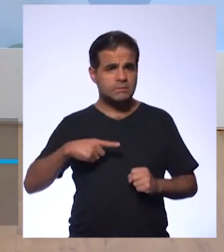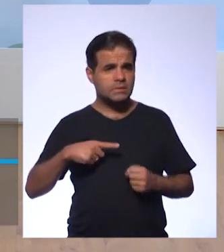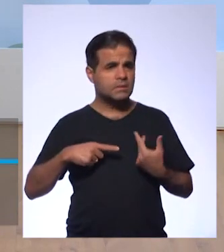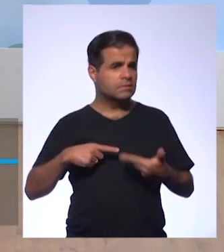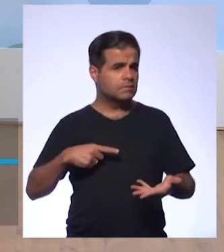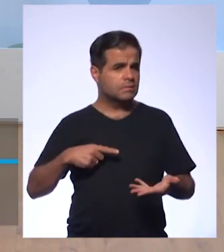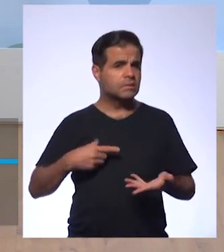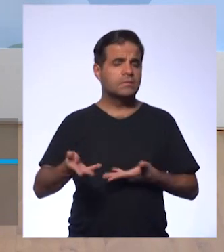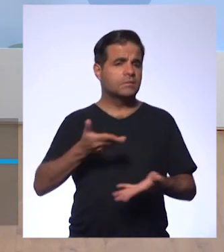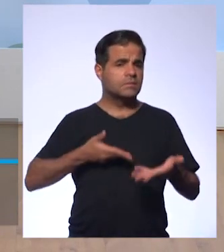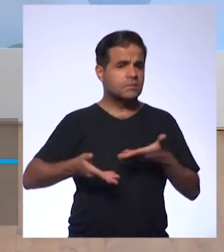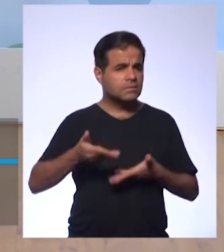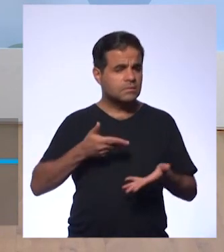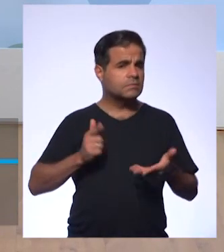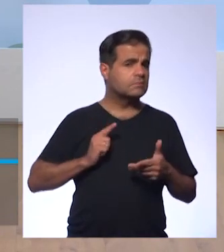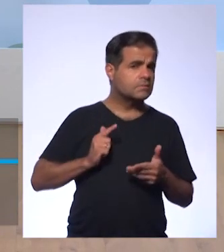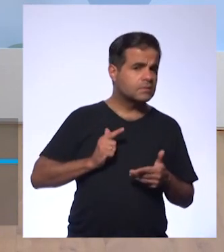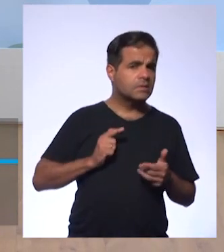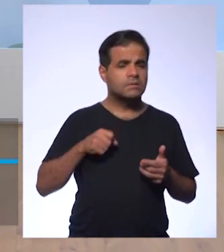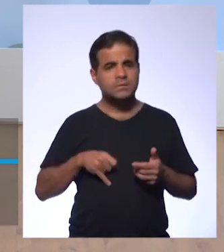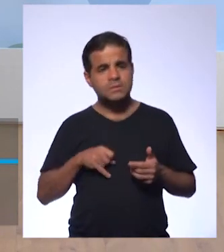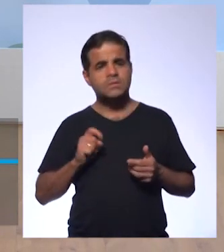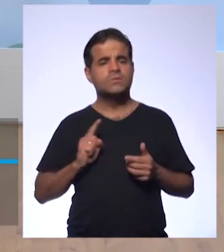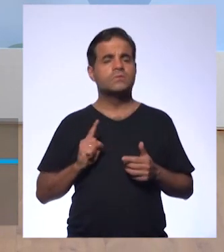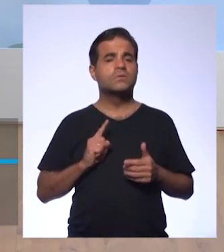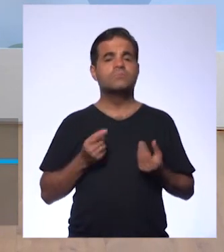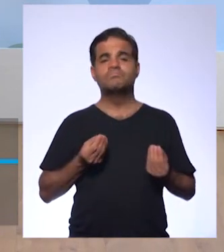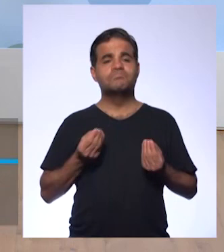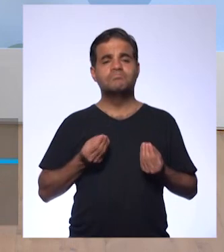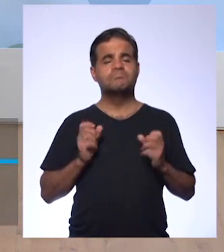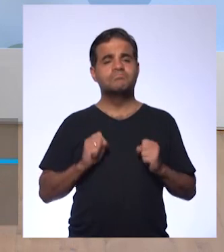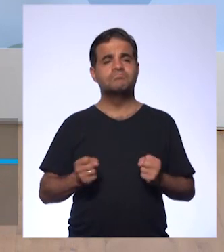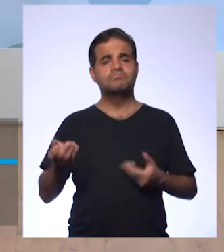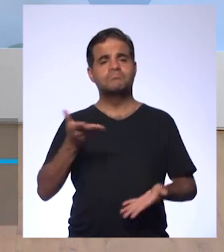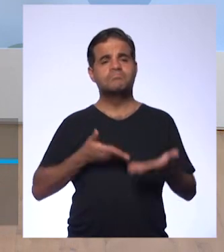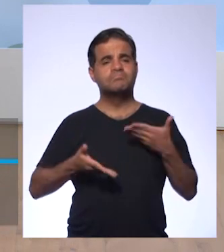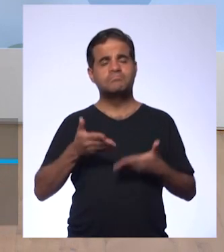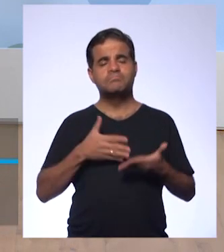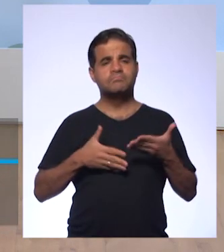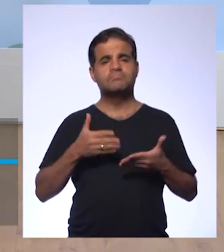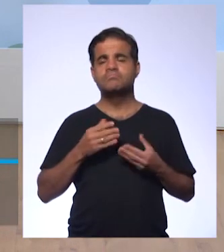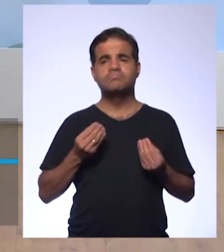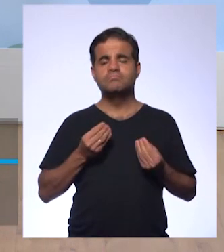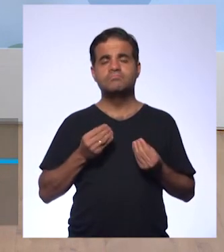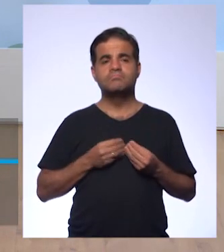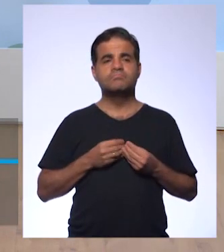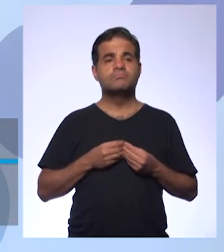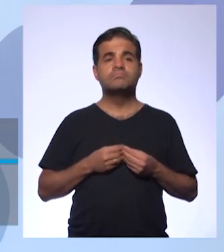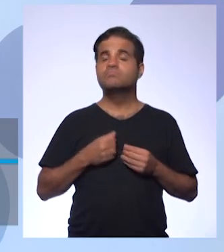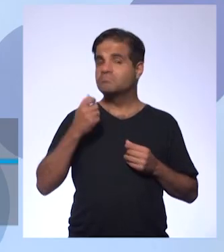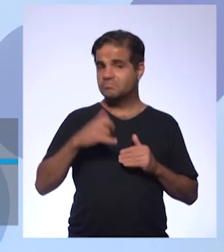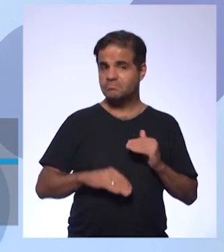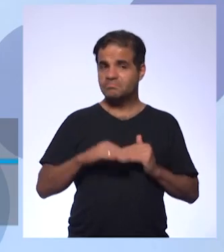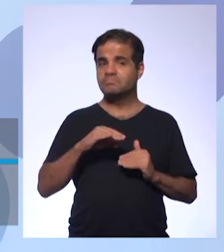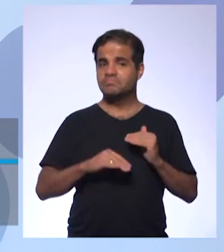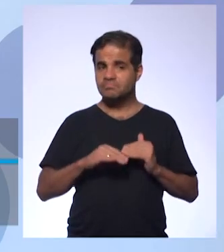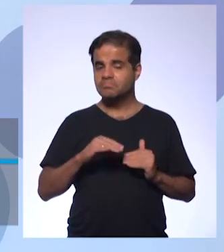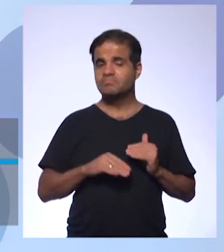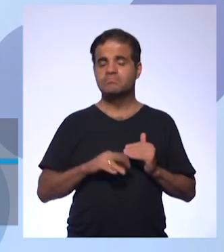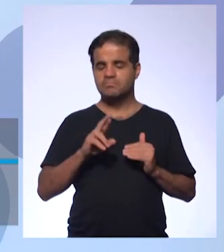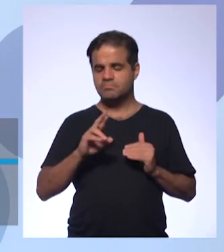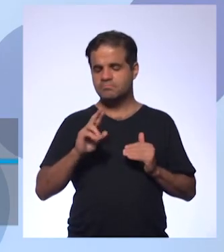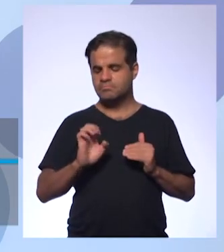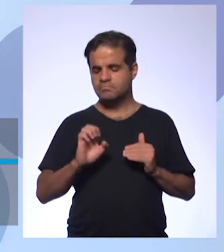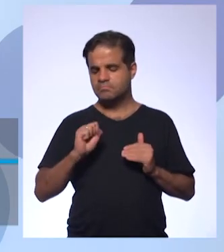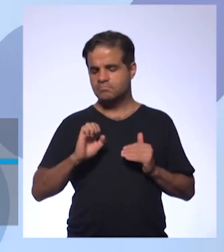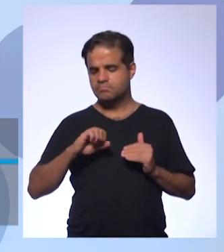alguma relação entre elas? Não tem? O que a gente pode dizer sobre isso? Ainda falam da desigualdade, a relação entre as duas